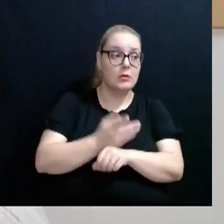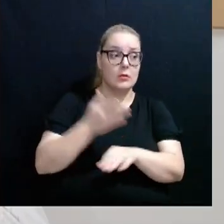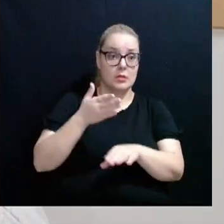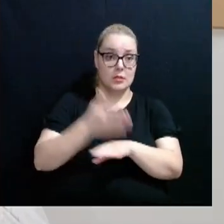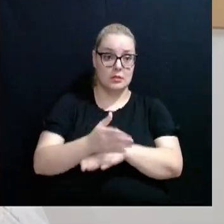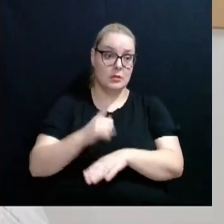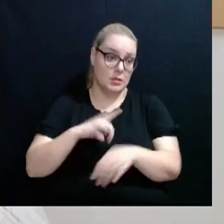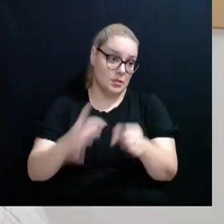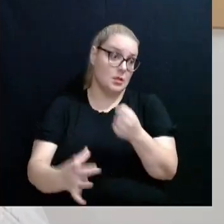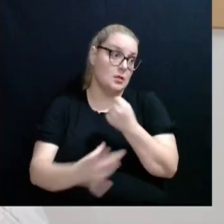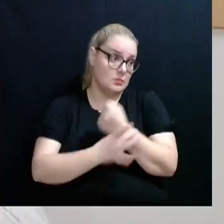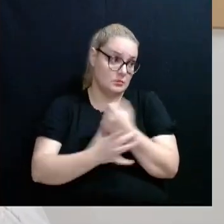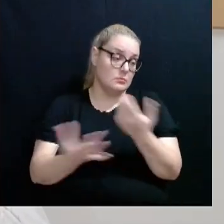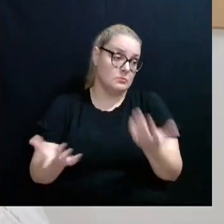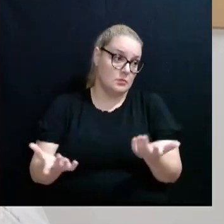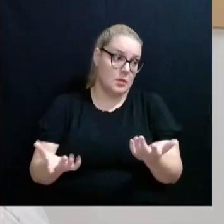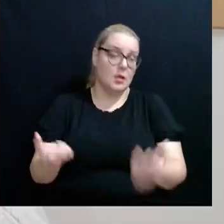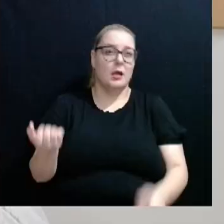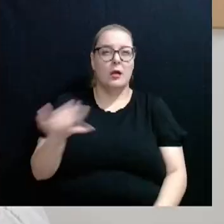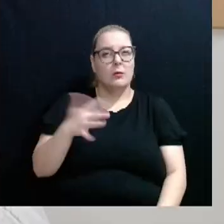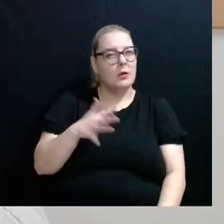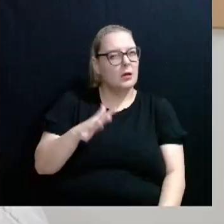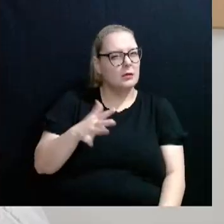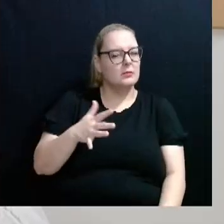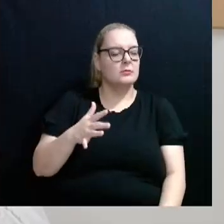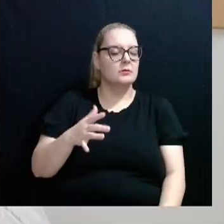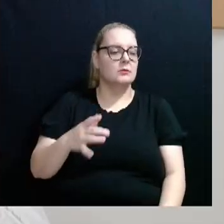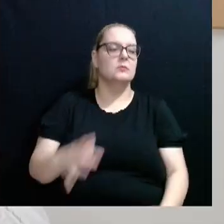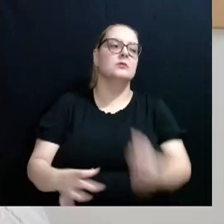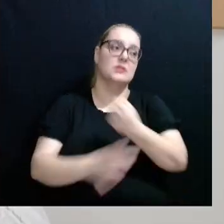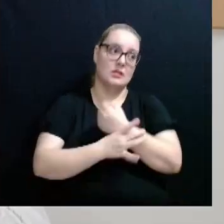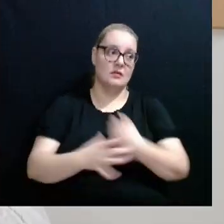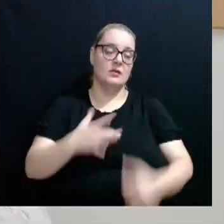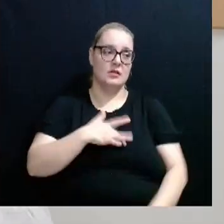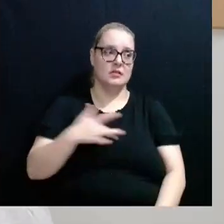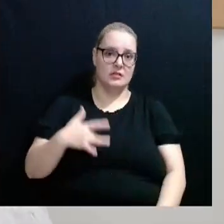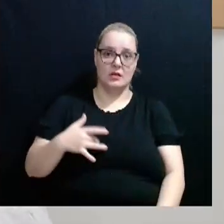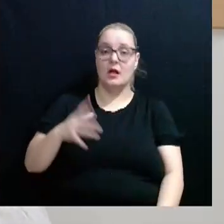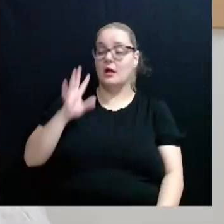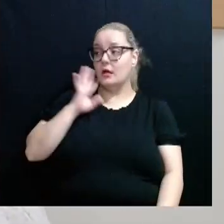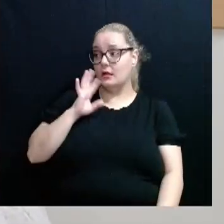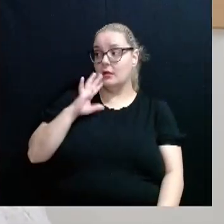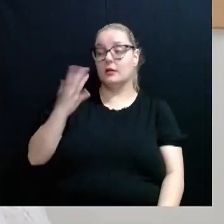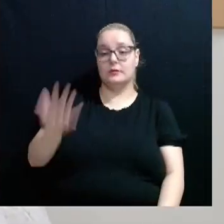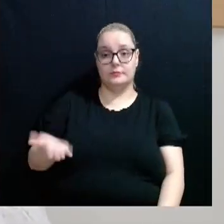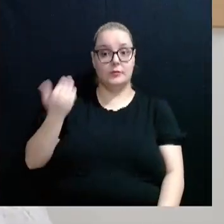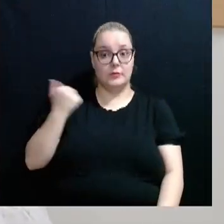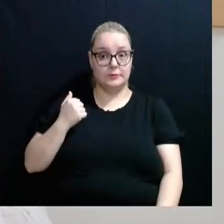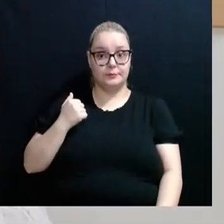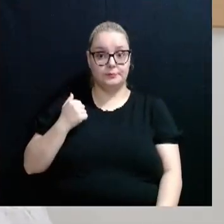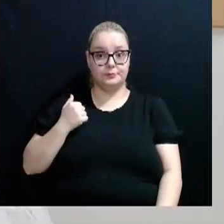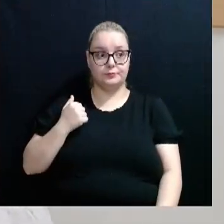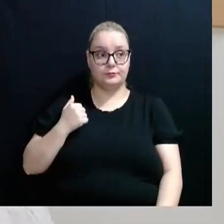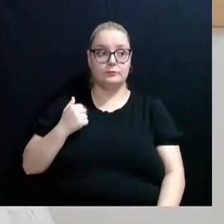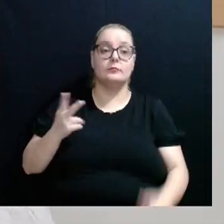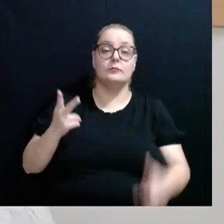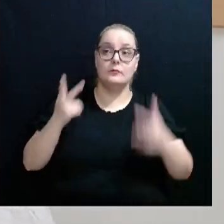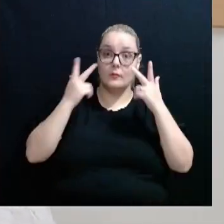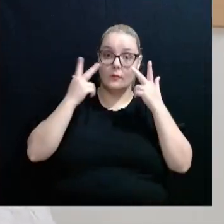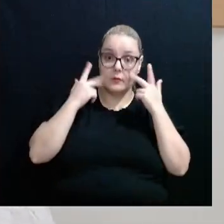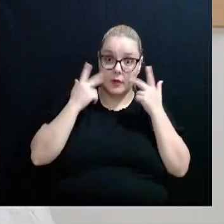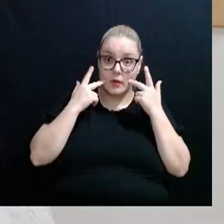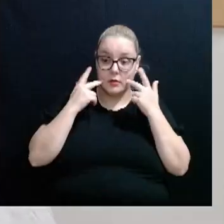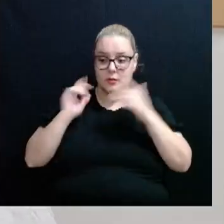quanto custa mais ou menos o seguro de saúde? Legal, vamos lá. Geralmente são empresas distintas